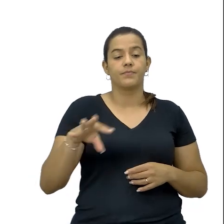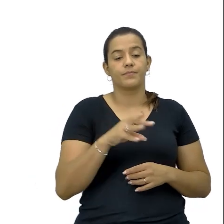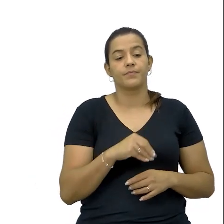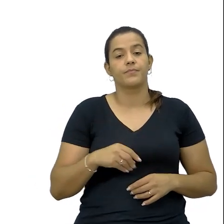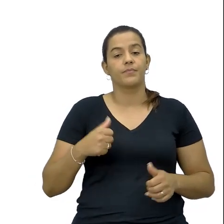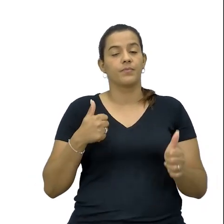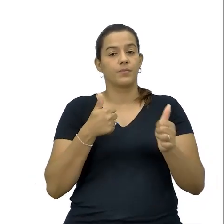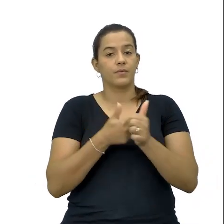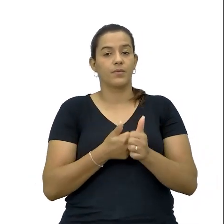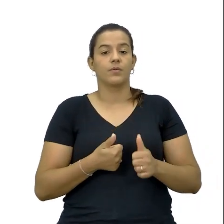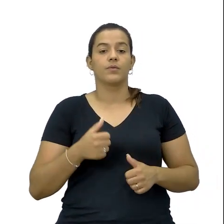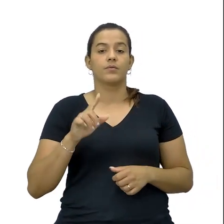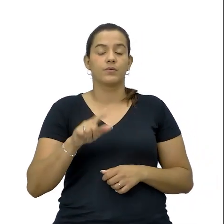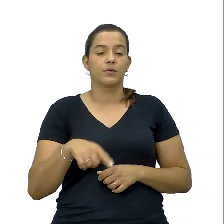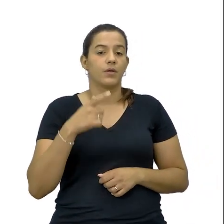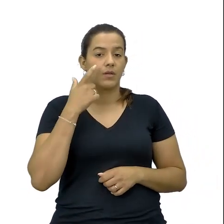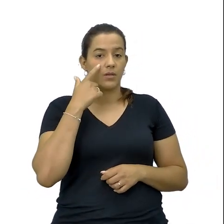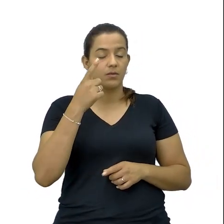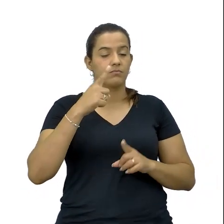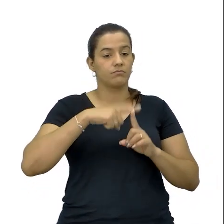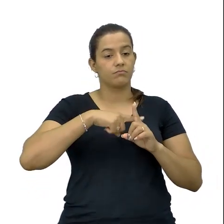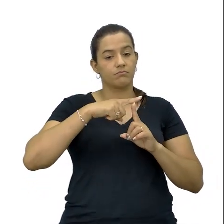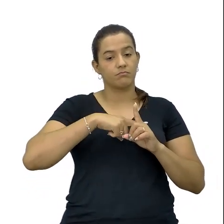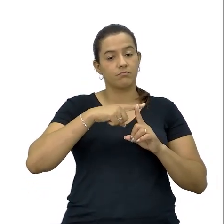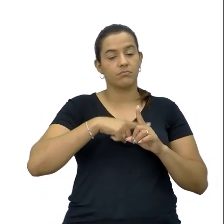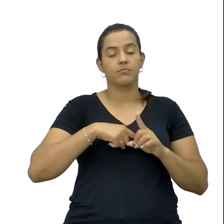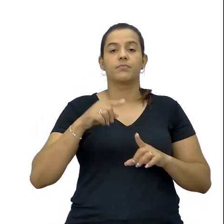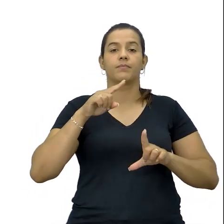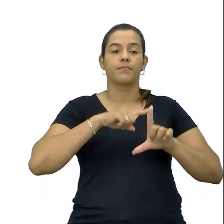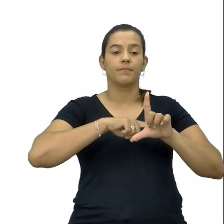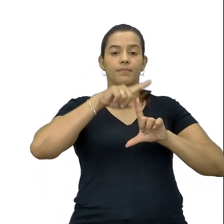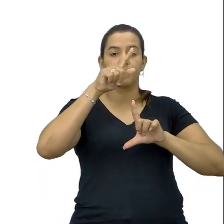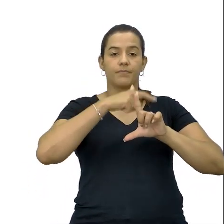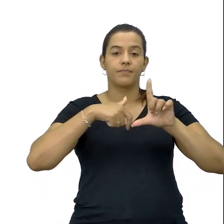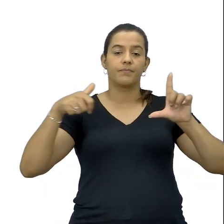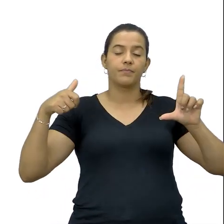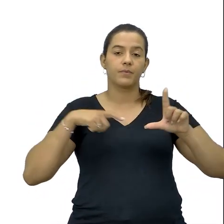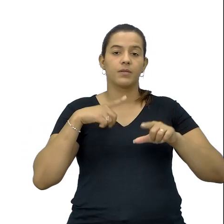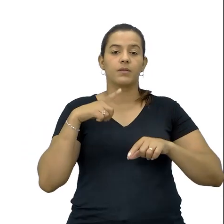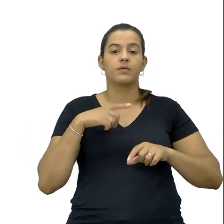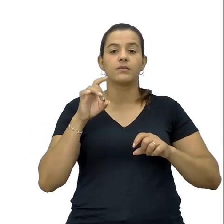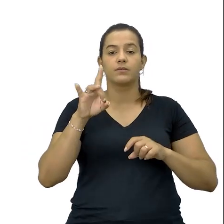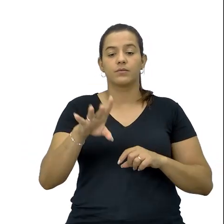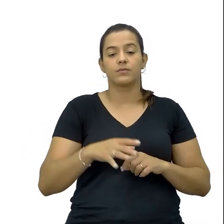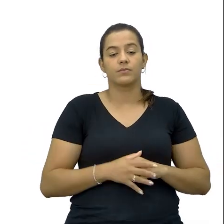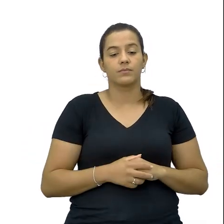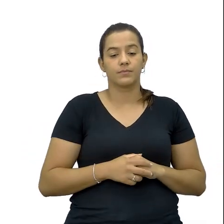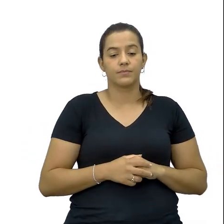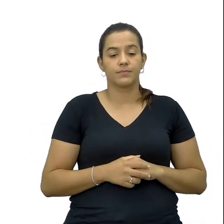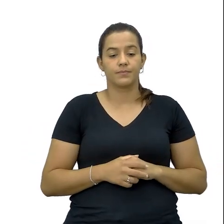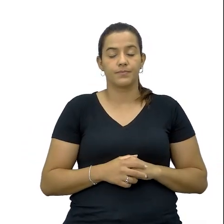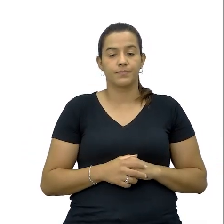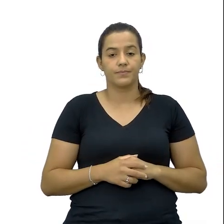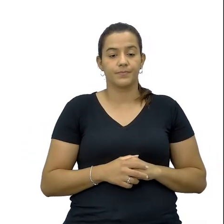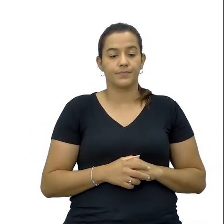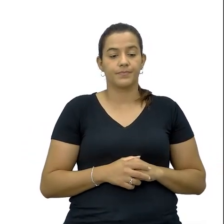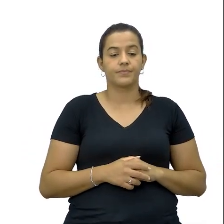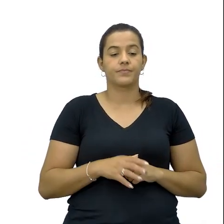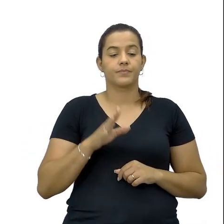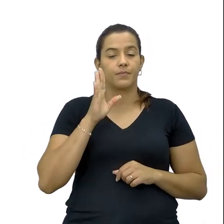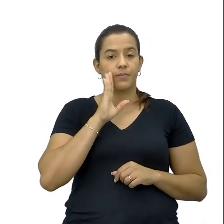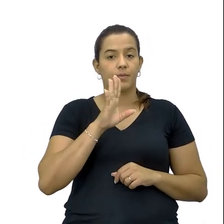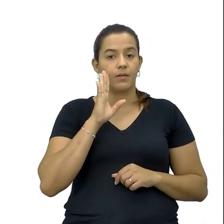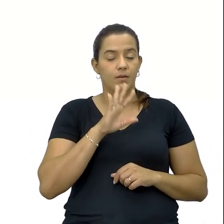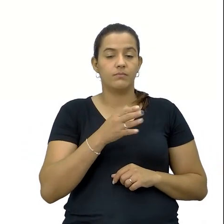vértices de um polígono, representados no plano cartesiano, limitado aonde? Só no primeiro quadrante. É bem bacana